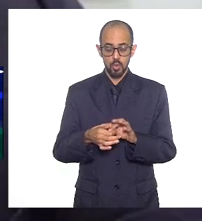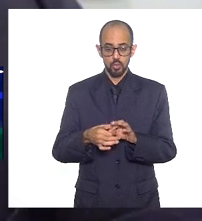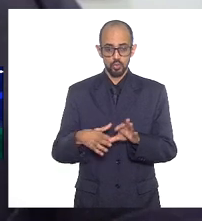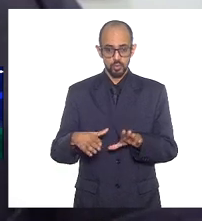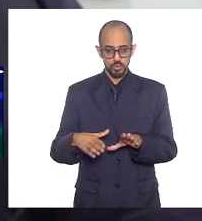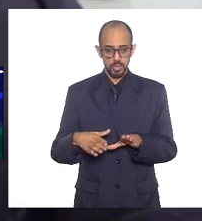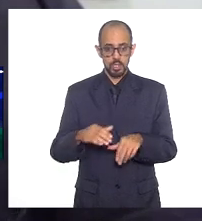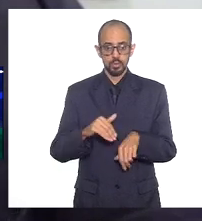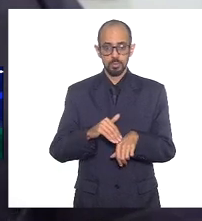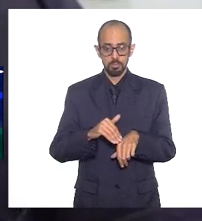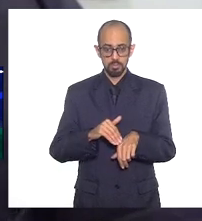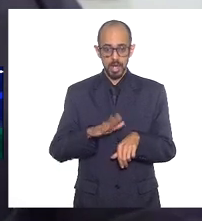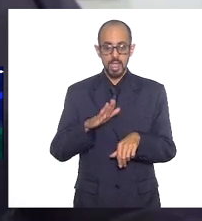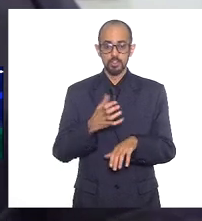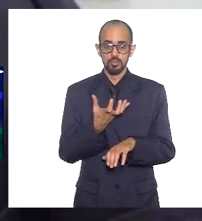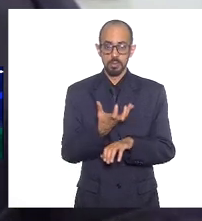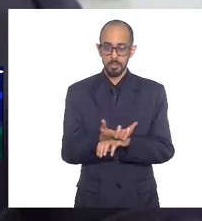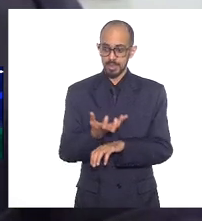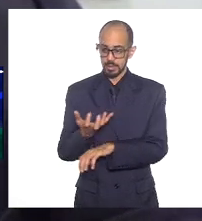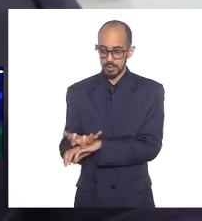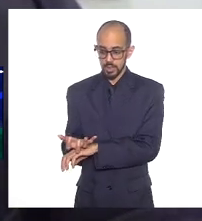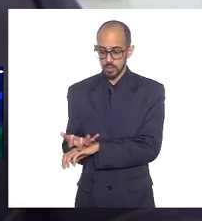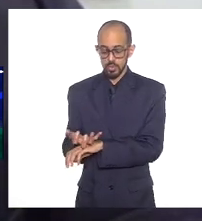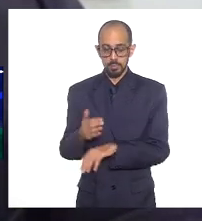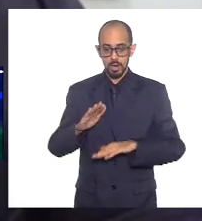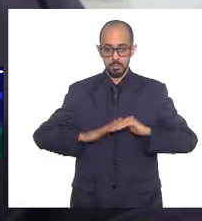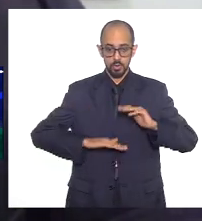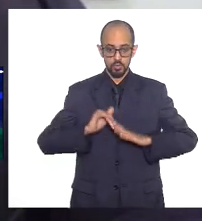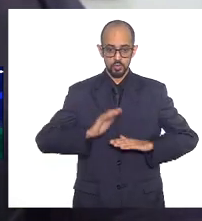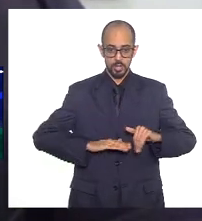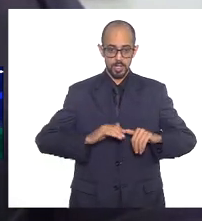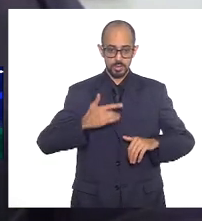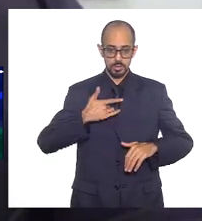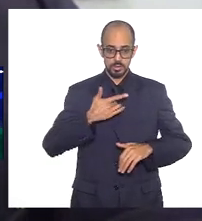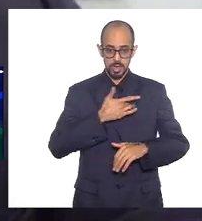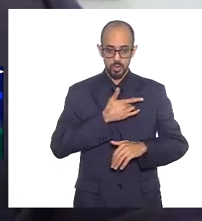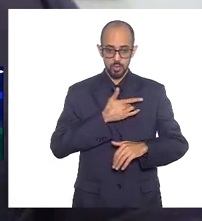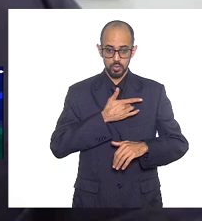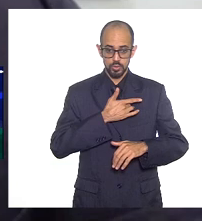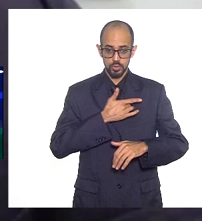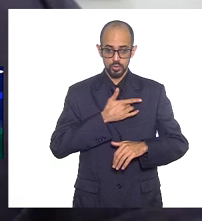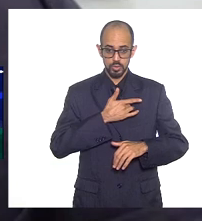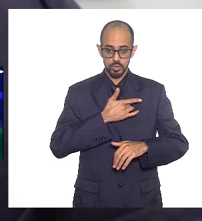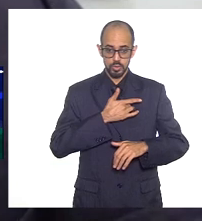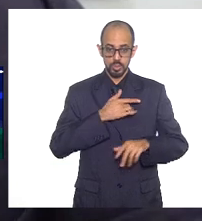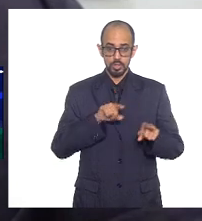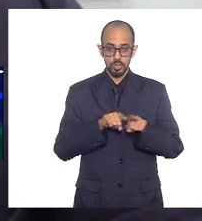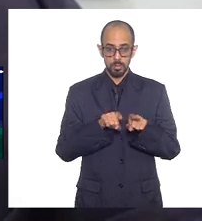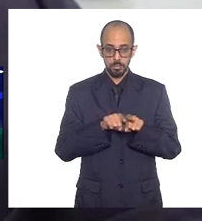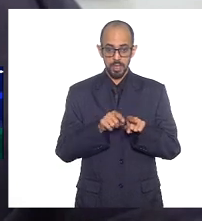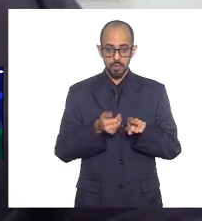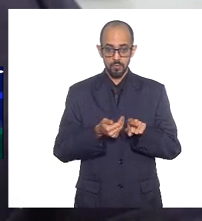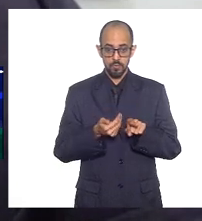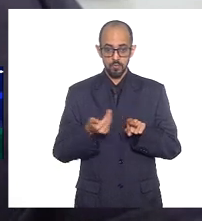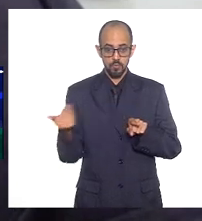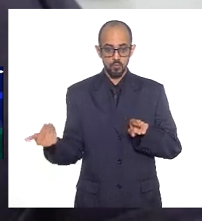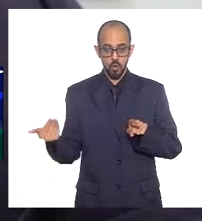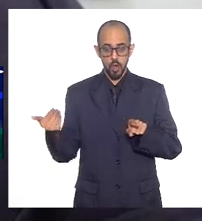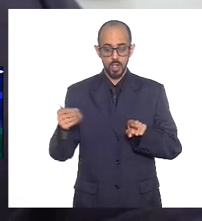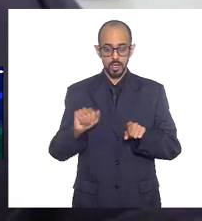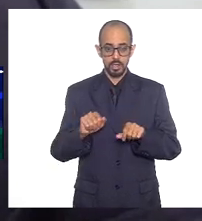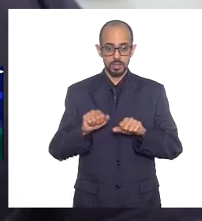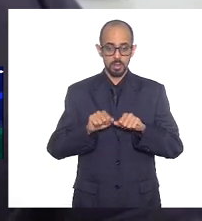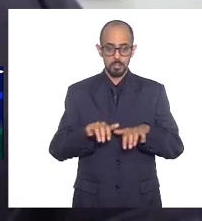mais de uma matrícula para profissionais de saúde em tempos mesmo fora da pandemia. É absolutamente justo